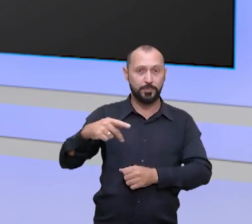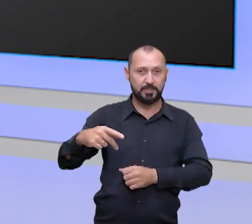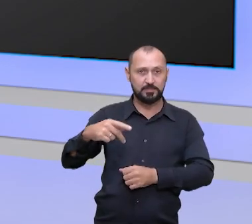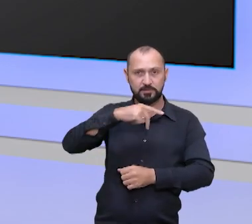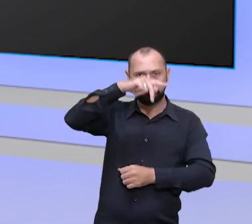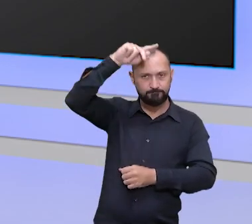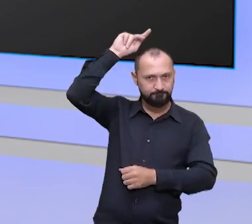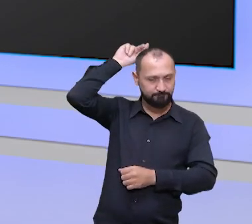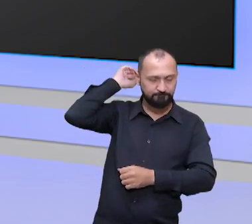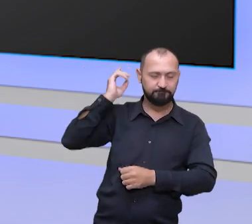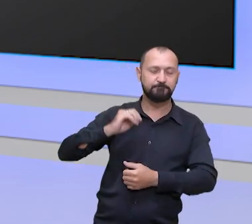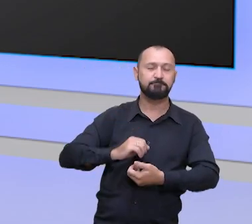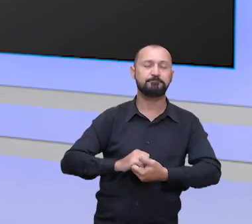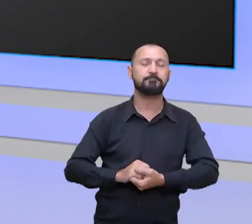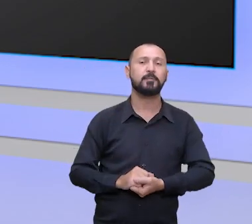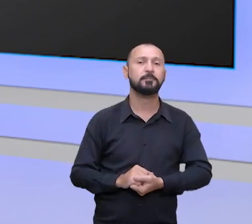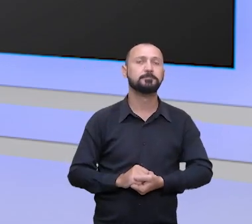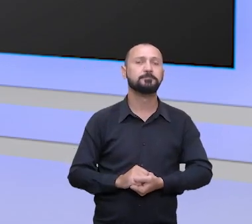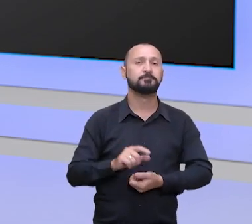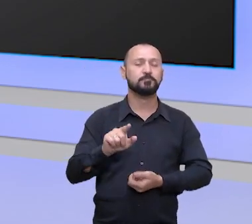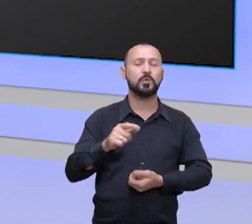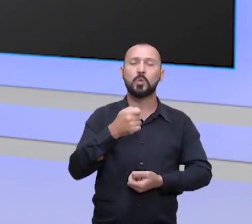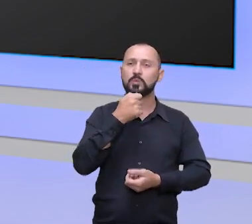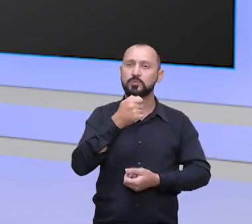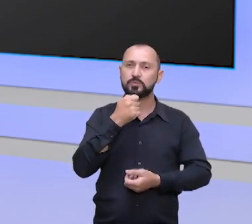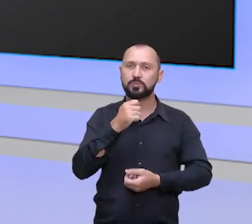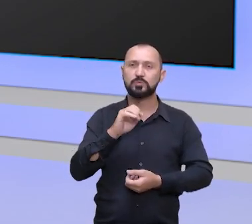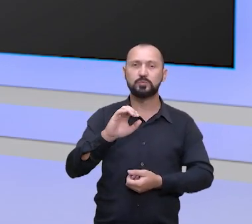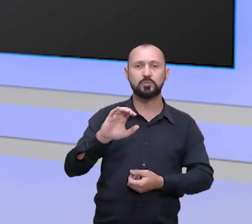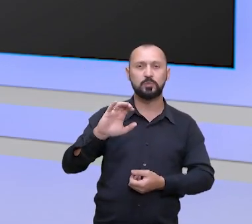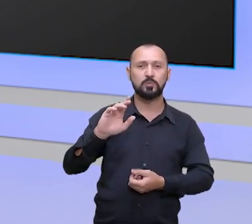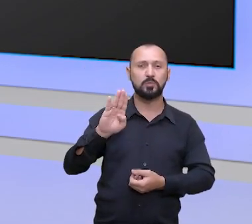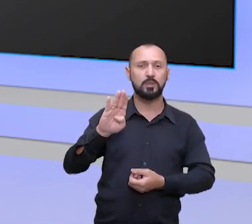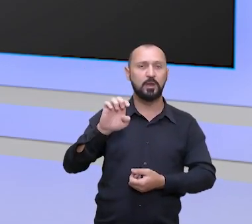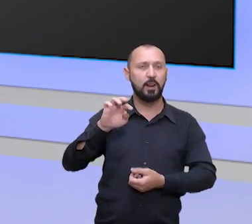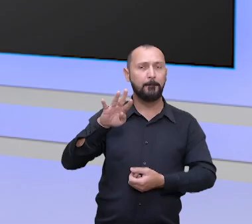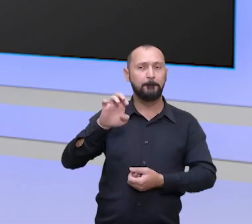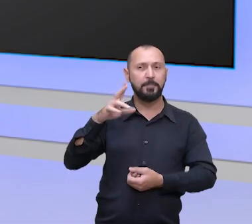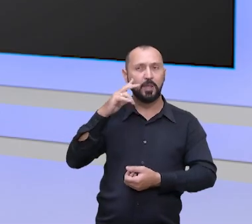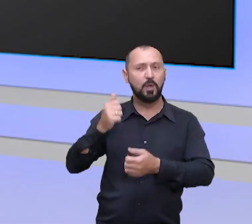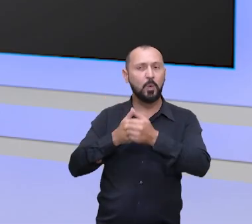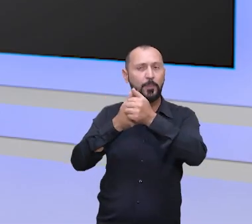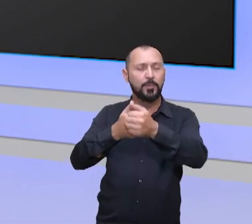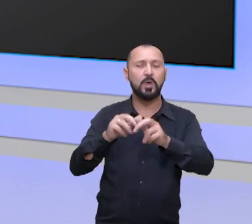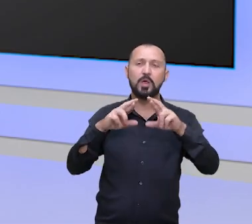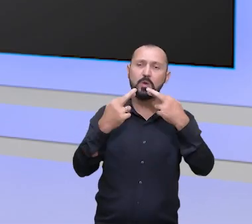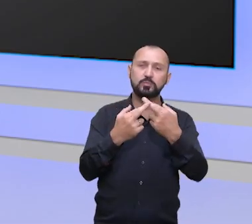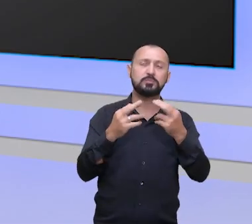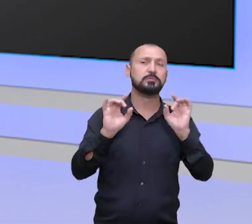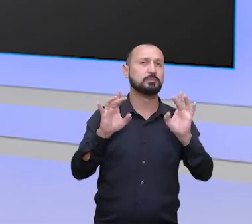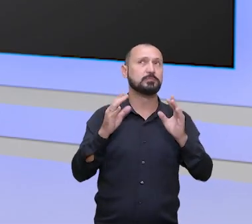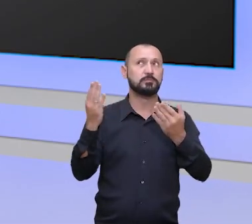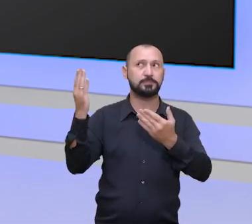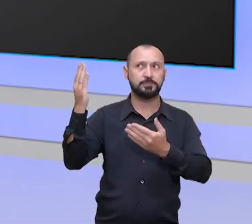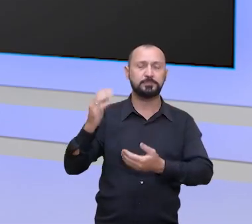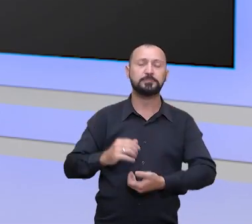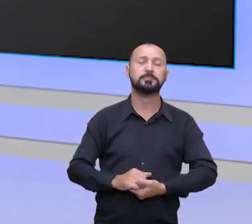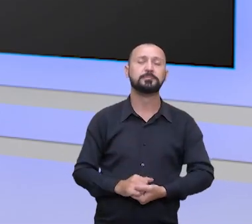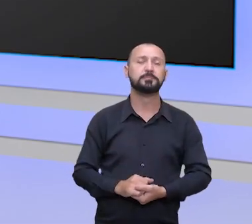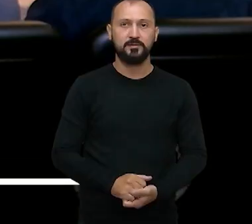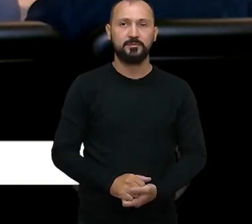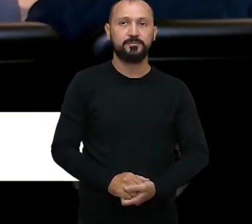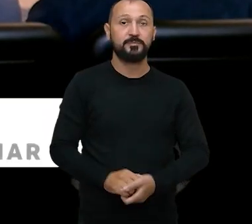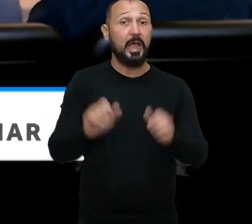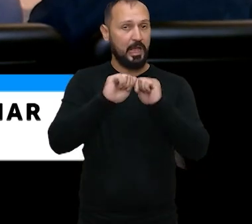da Casa de Leis, deputado Paulo Correia. O jornalista Kleber Claios acompanhou a reunião técnica a respeito do